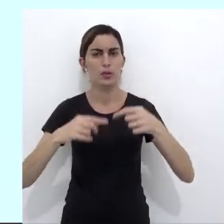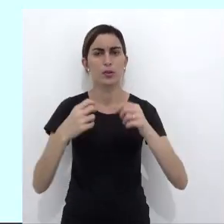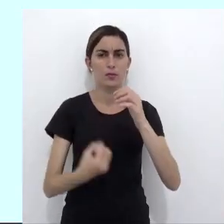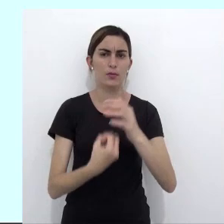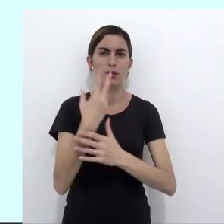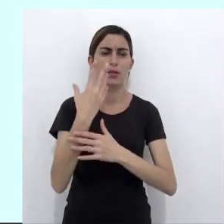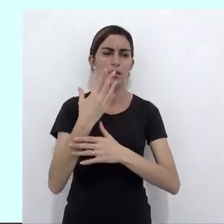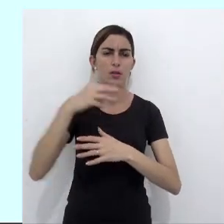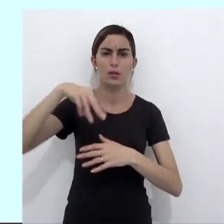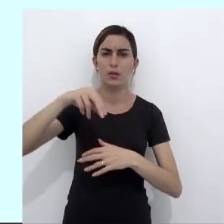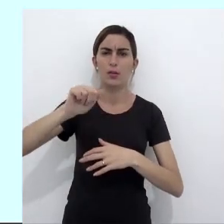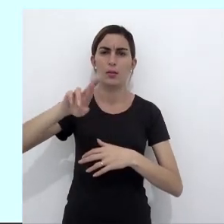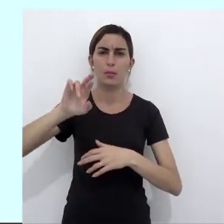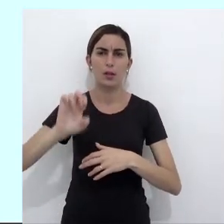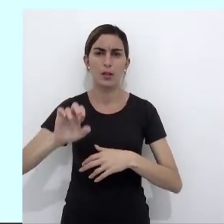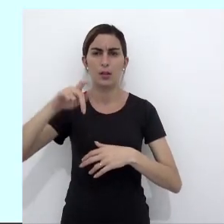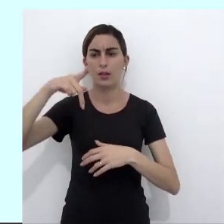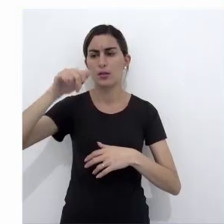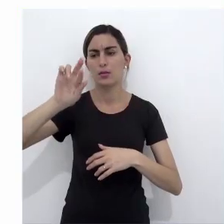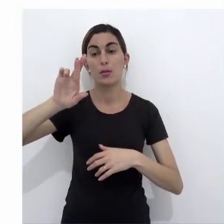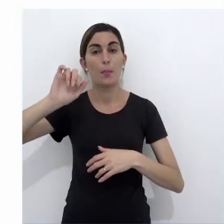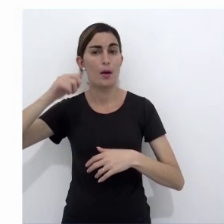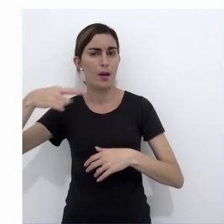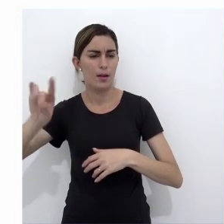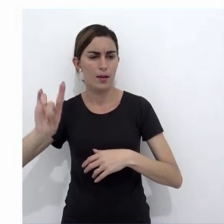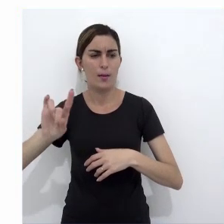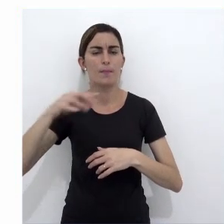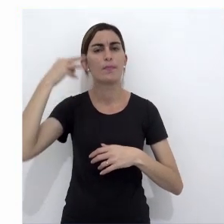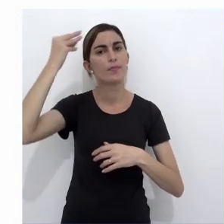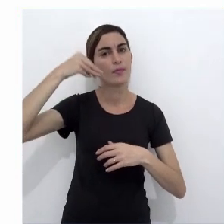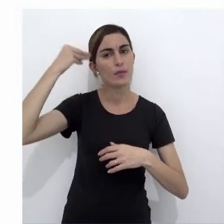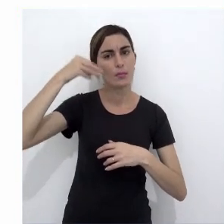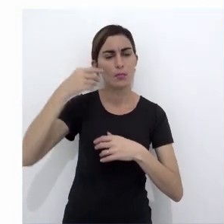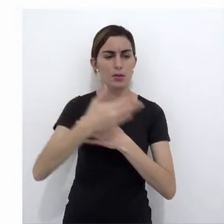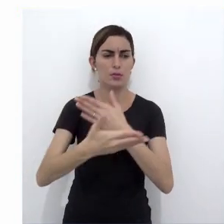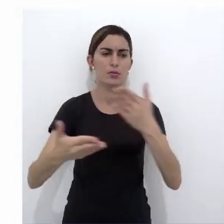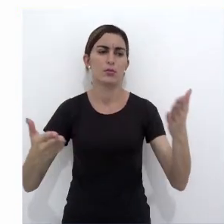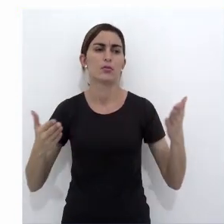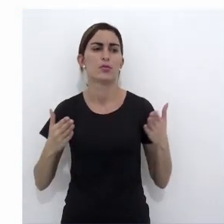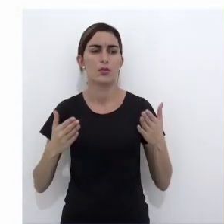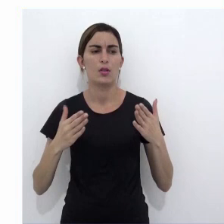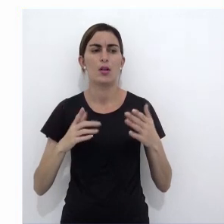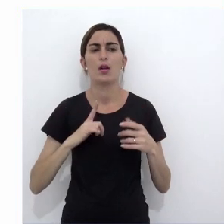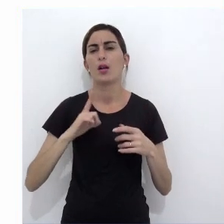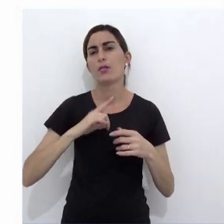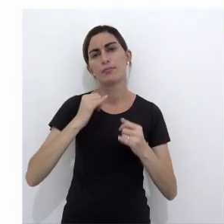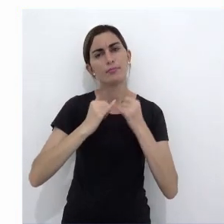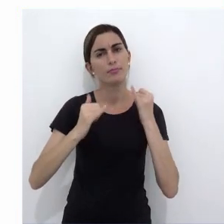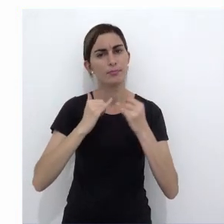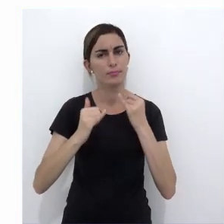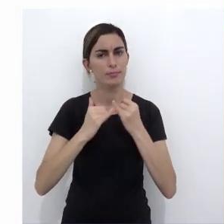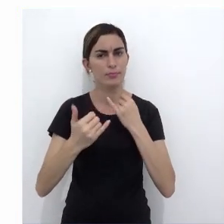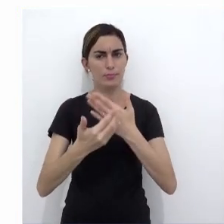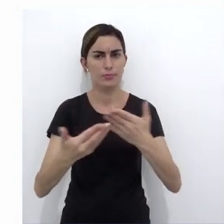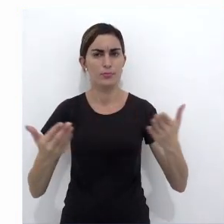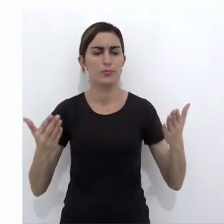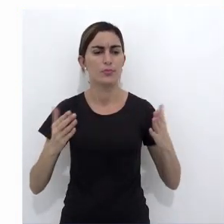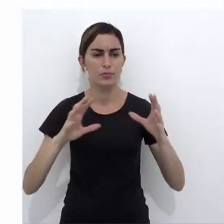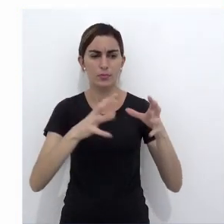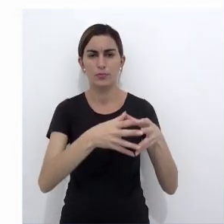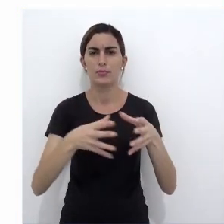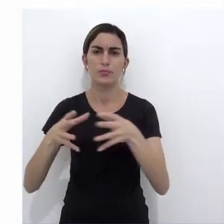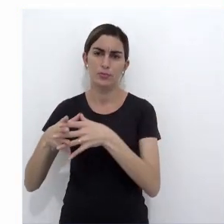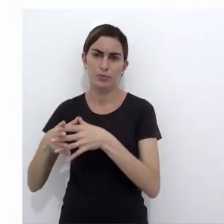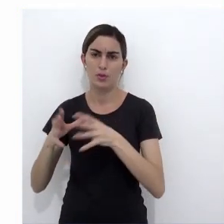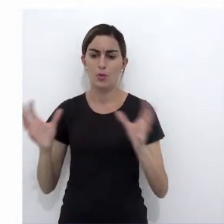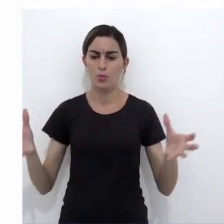foi criada pelo Marquês do Paraná. Uma outra experiência, né, que torna como semelhante esses dois agrupamentos era